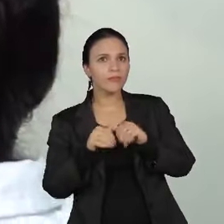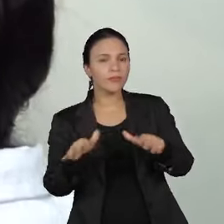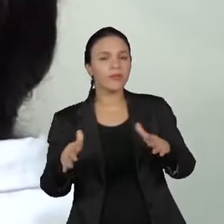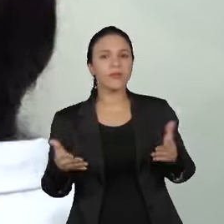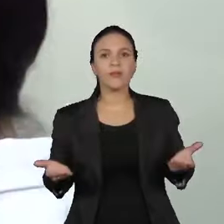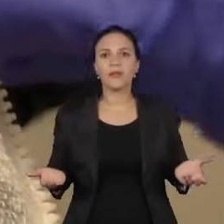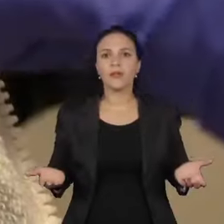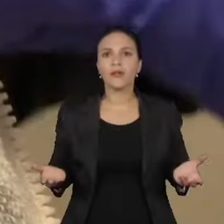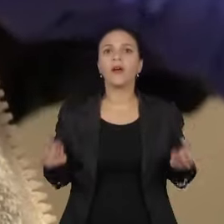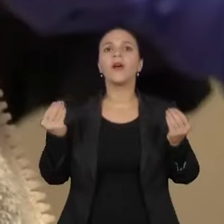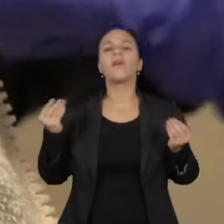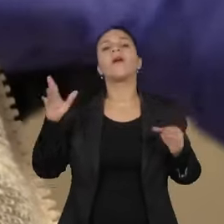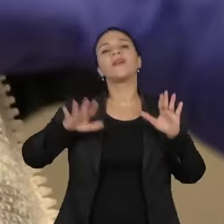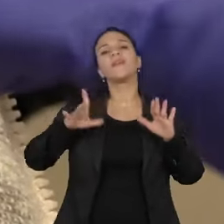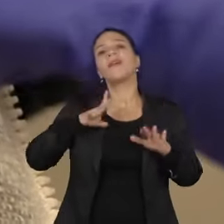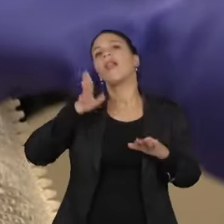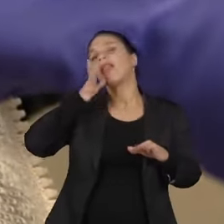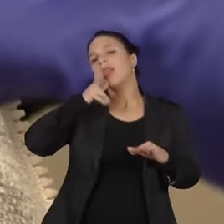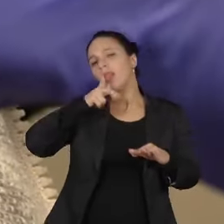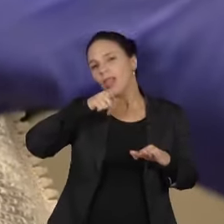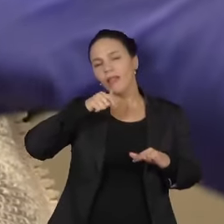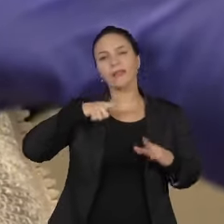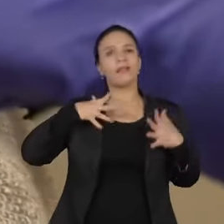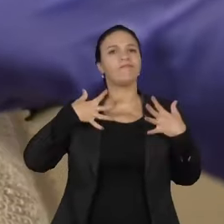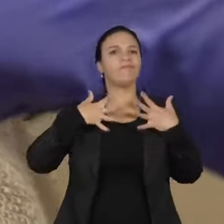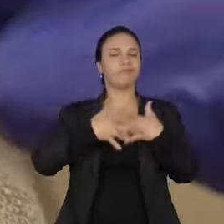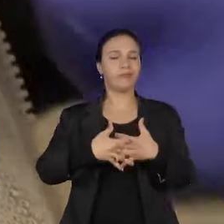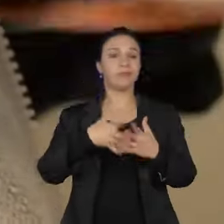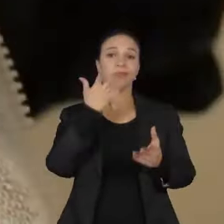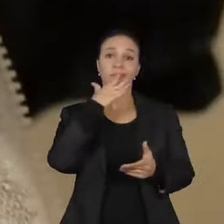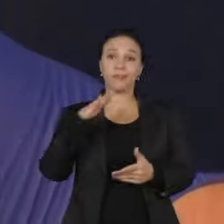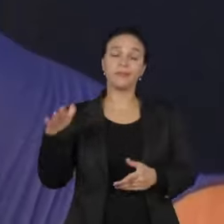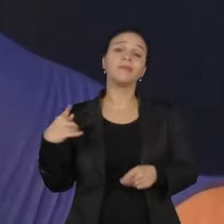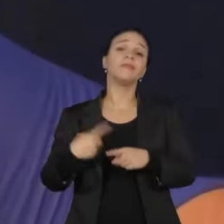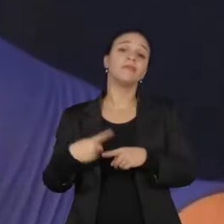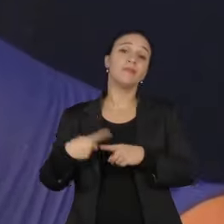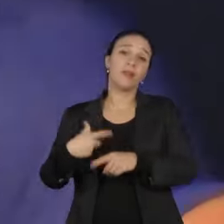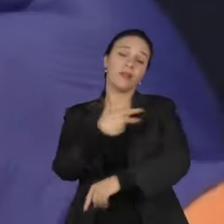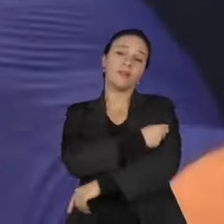né, Covid longa e todas as suas complicações de uma criança por falta de vacinação.